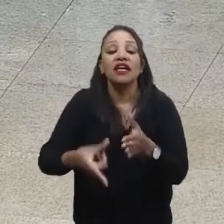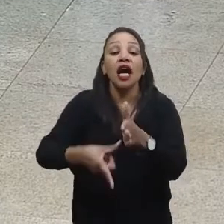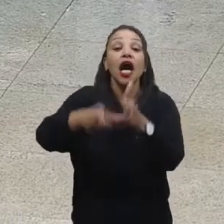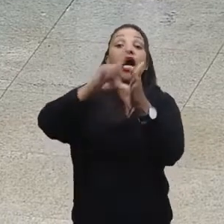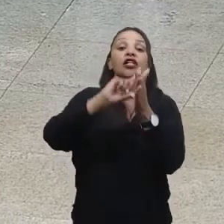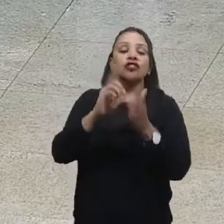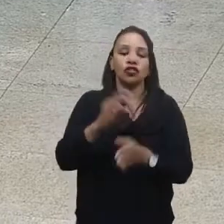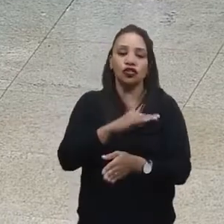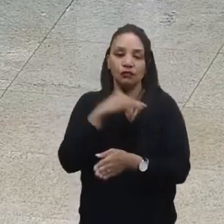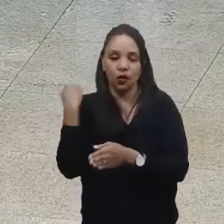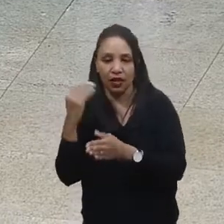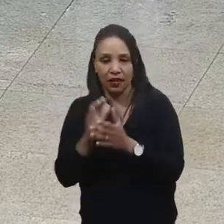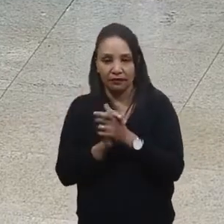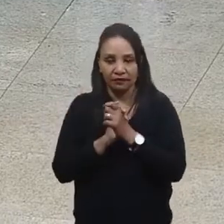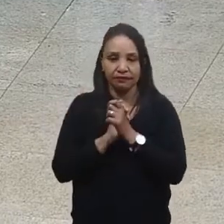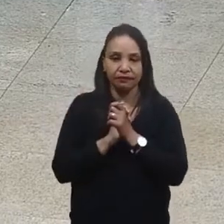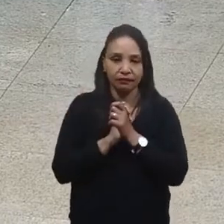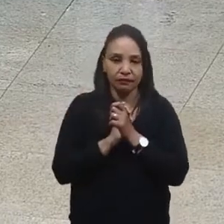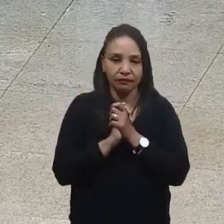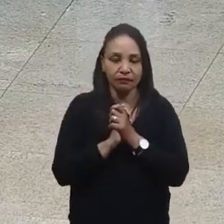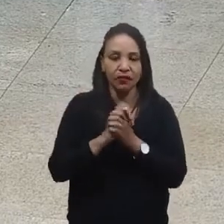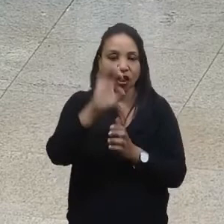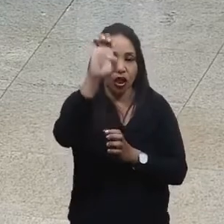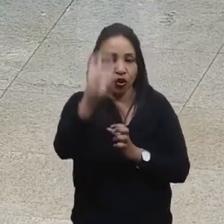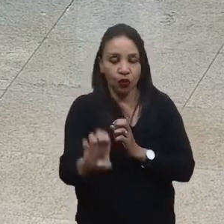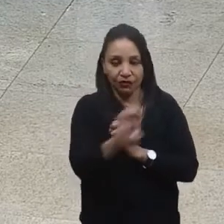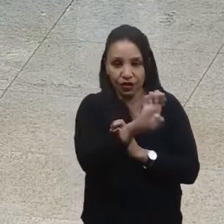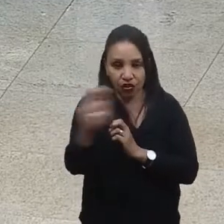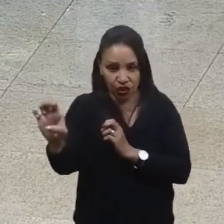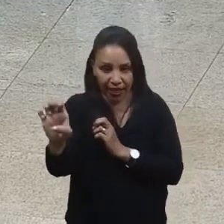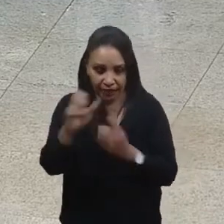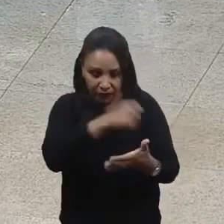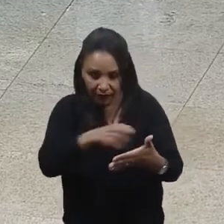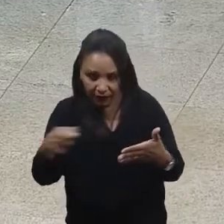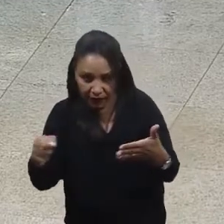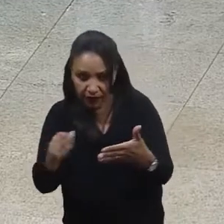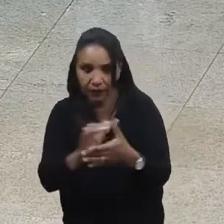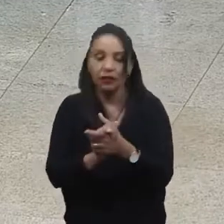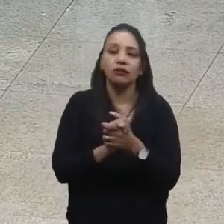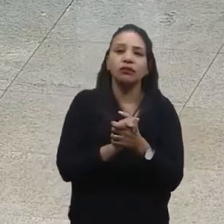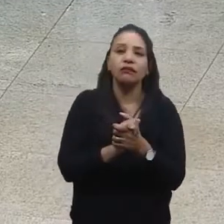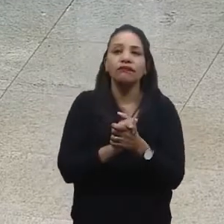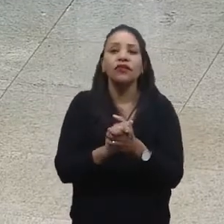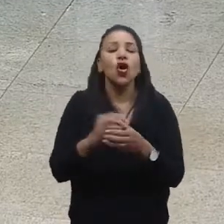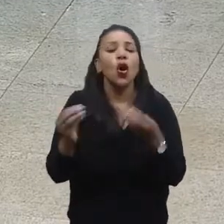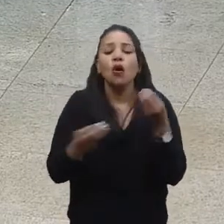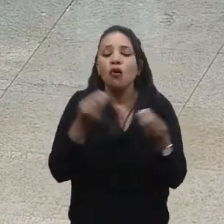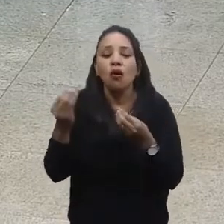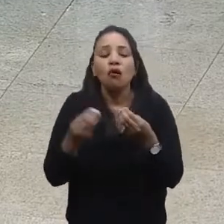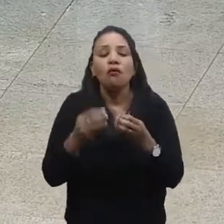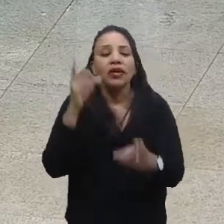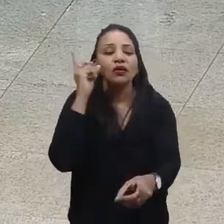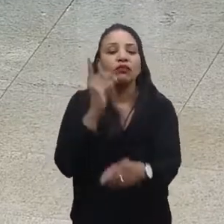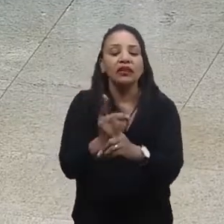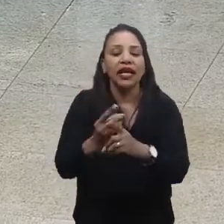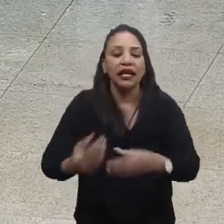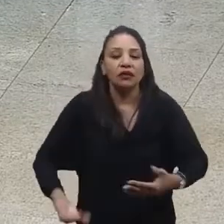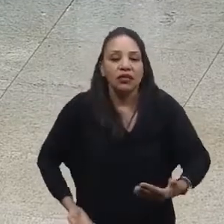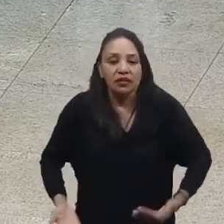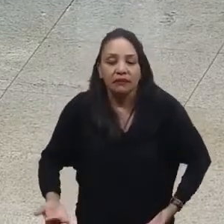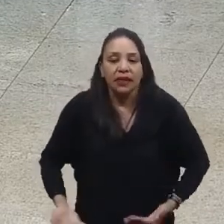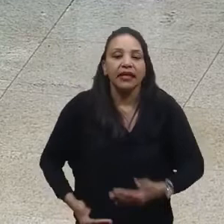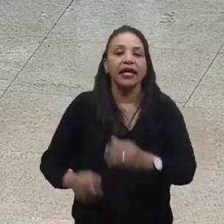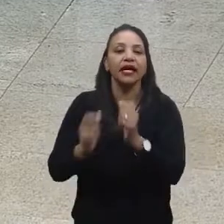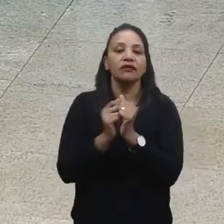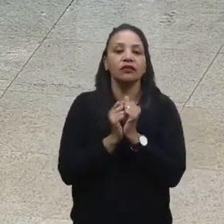o senhor encontrar acordados quando chegar está na porta do estado despertos para a vida está